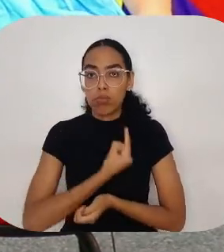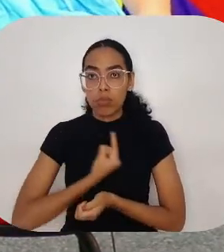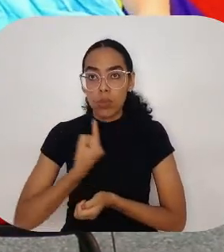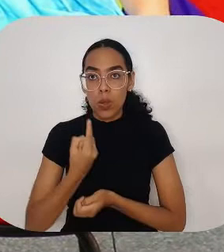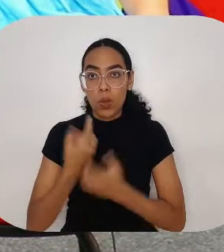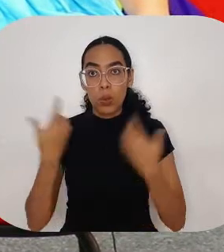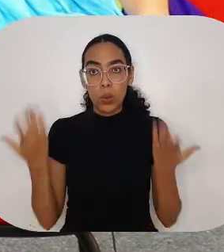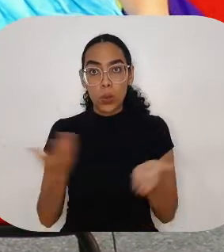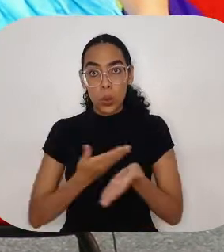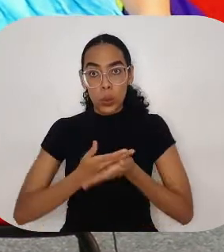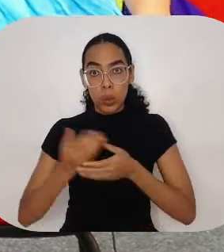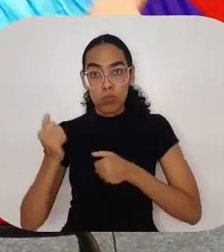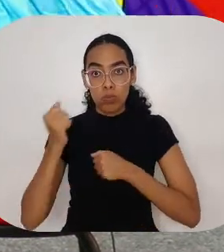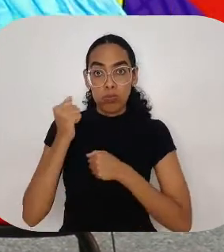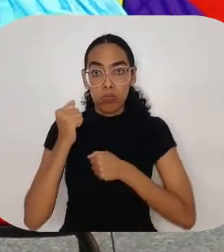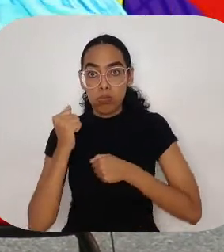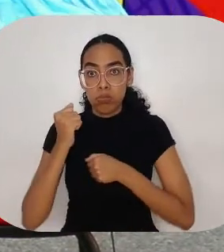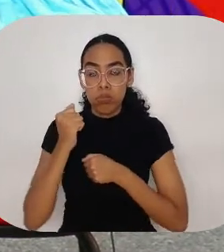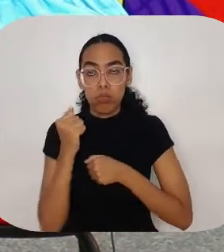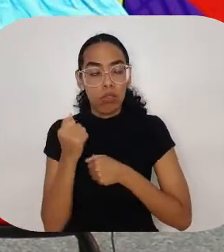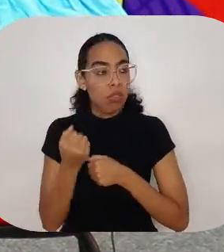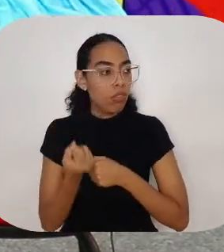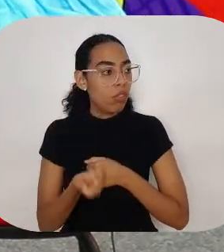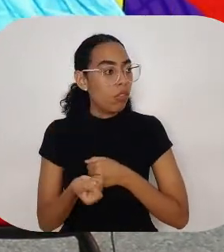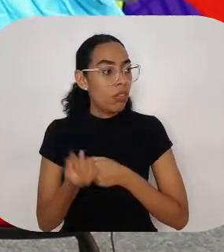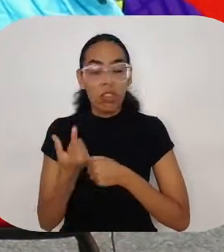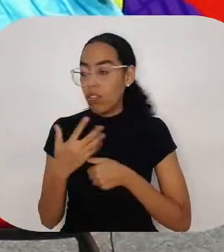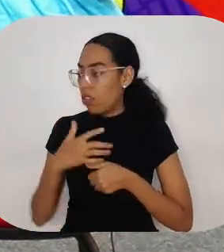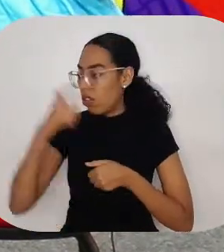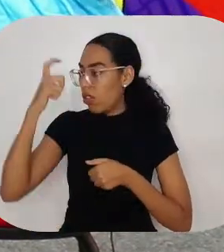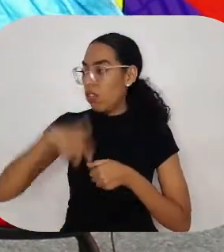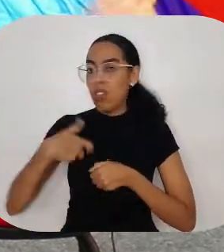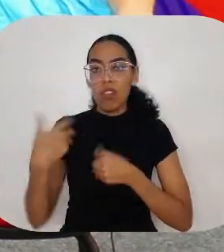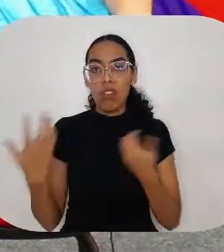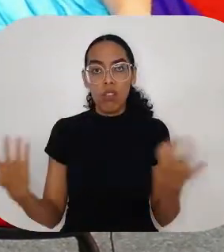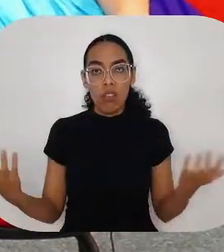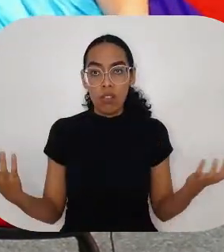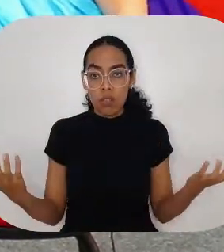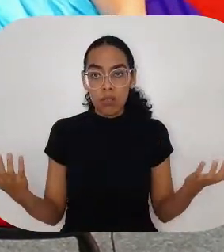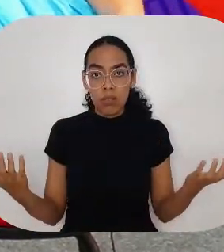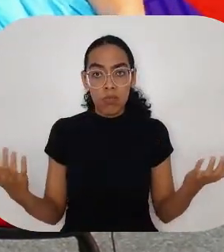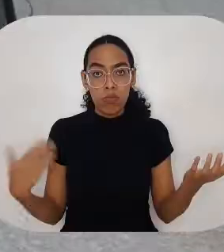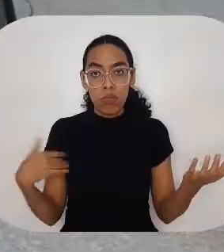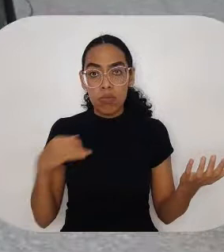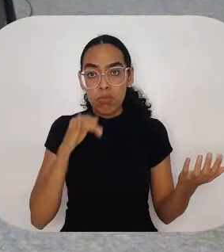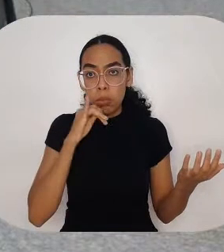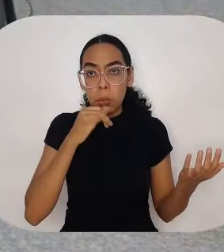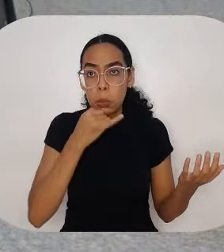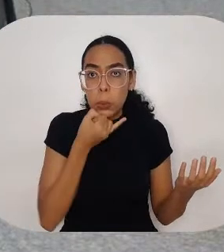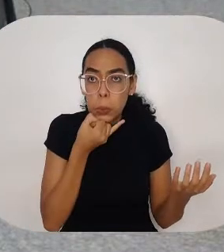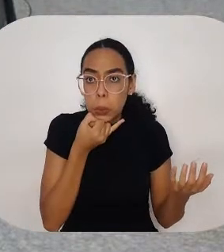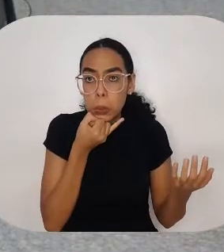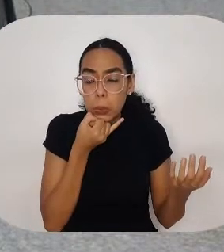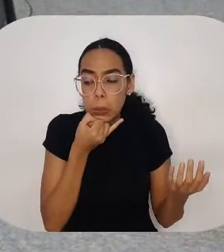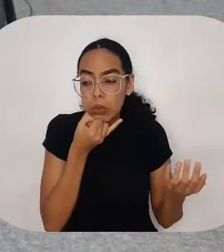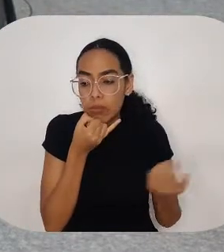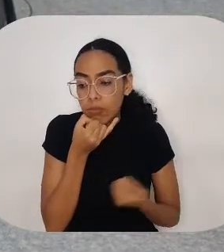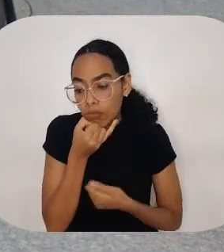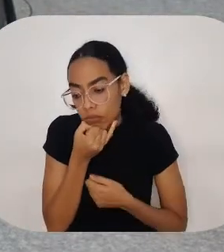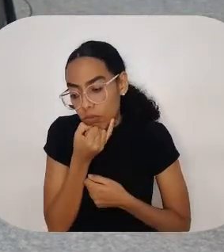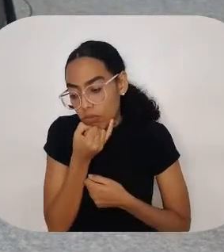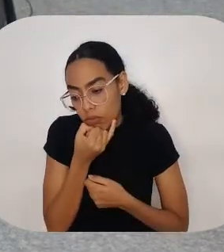Quando o forró começou, o pobre do Pedro ficou desesperado e ficou tão triste, mas